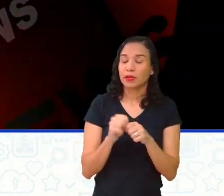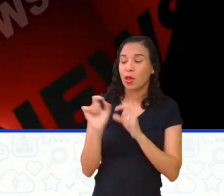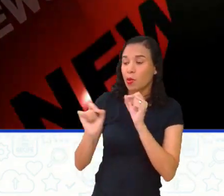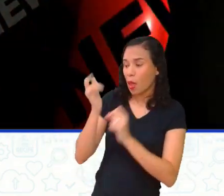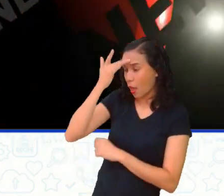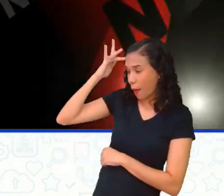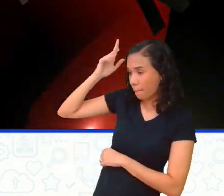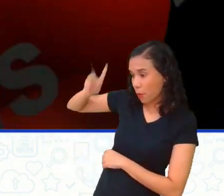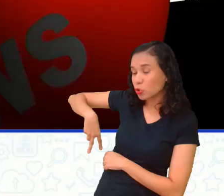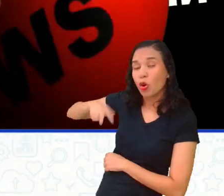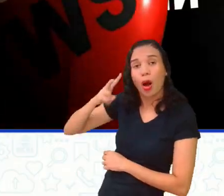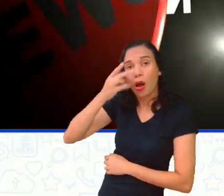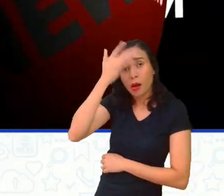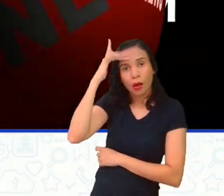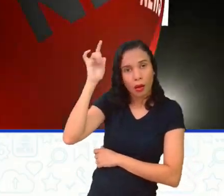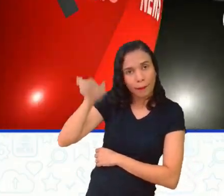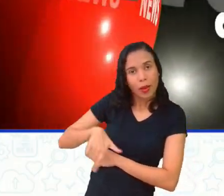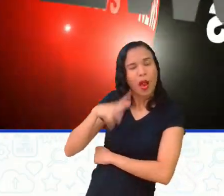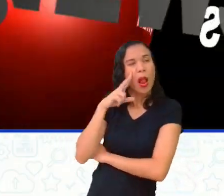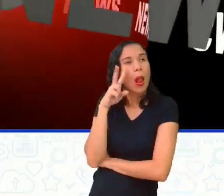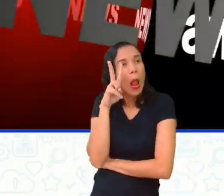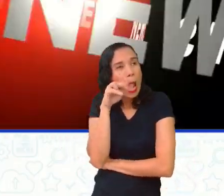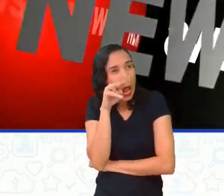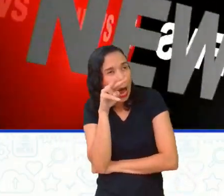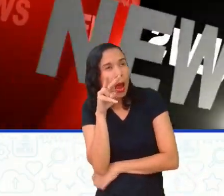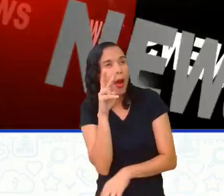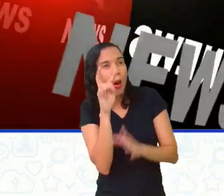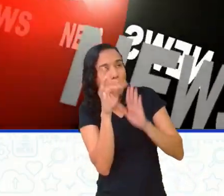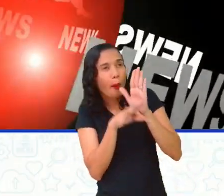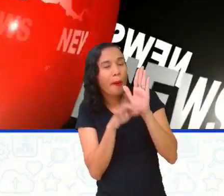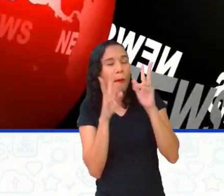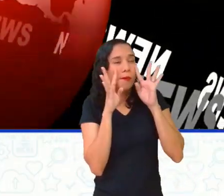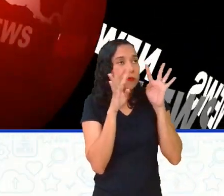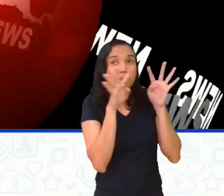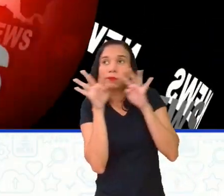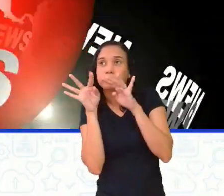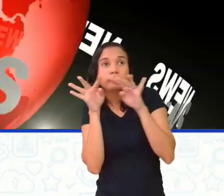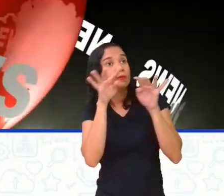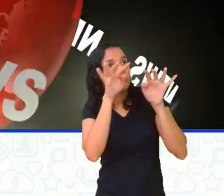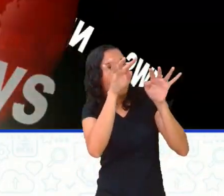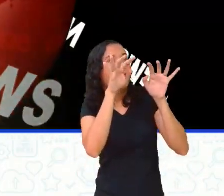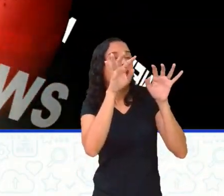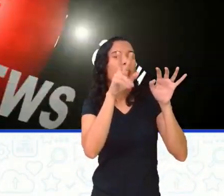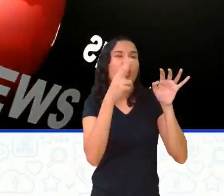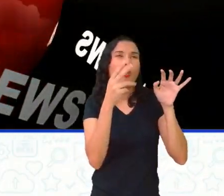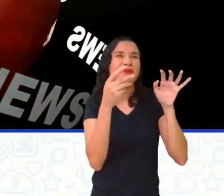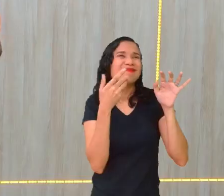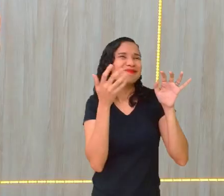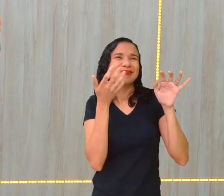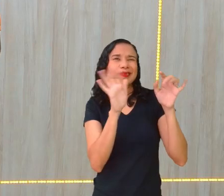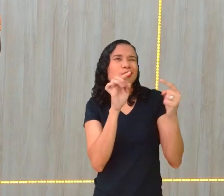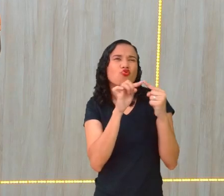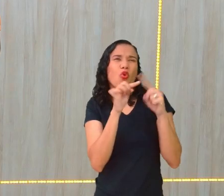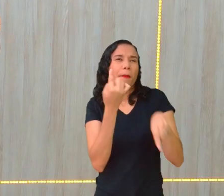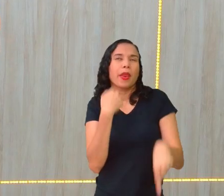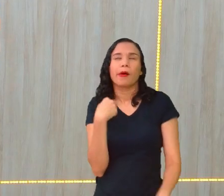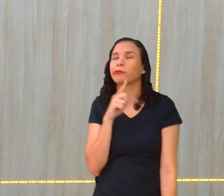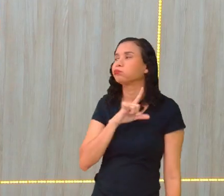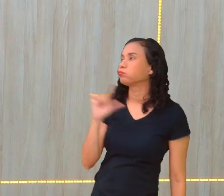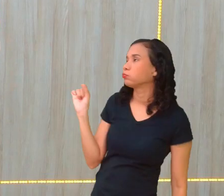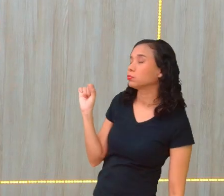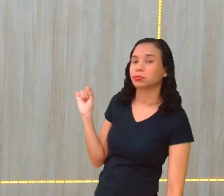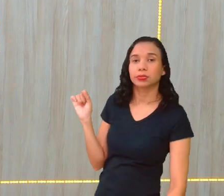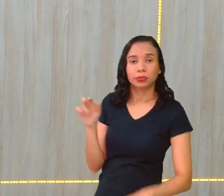leitor permaneça nessa parte do texto para que ela seja lida, ou que ele se entedie e vá embora. Então, é muito